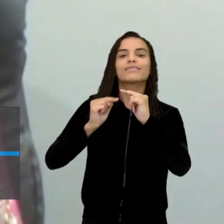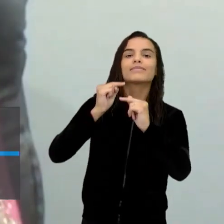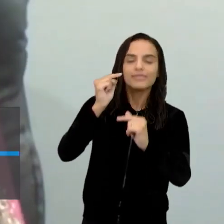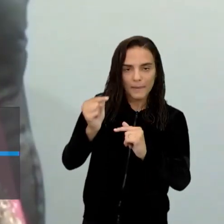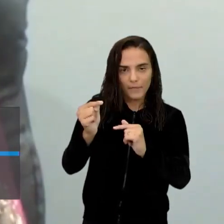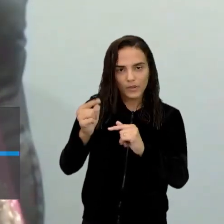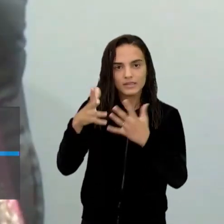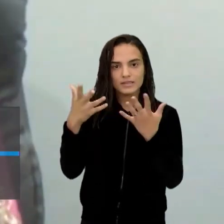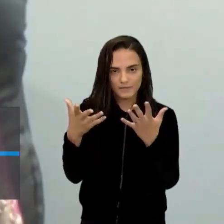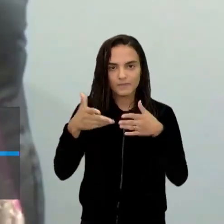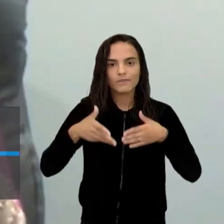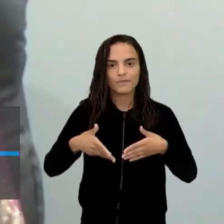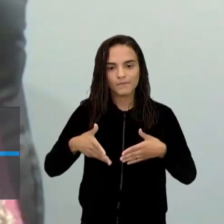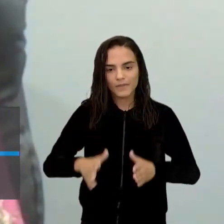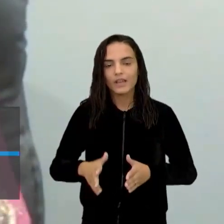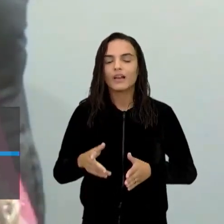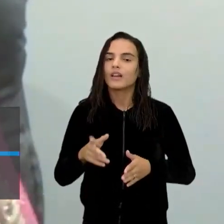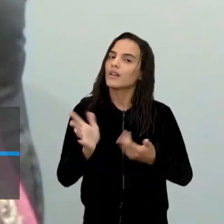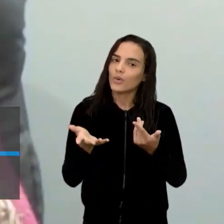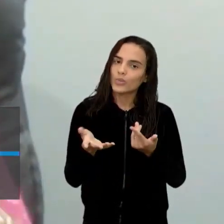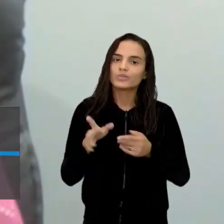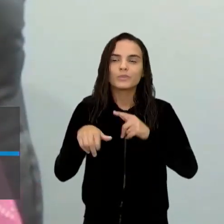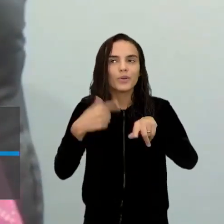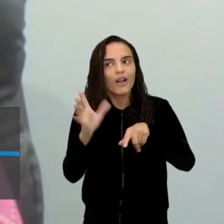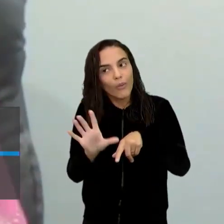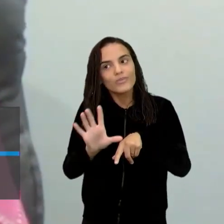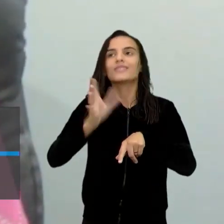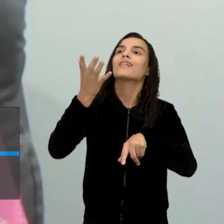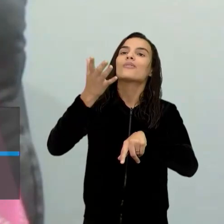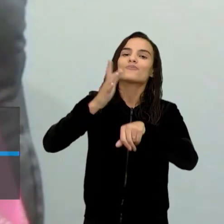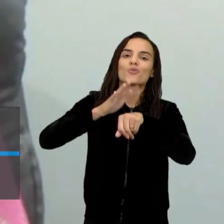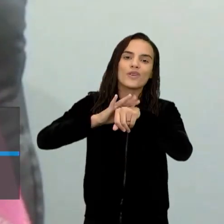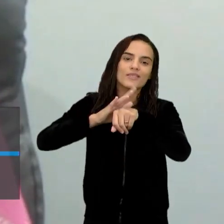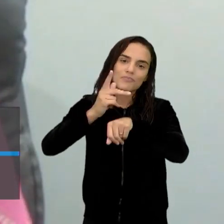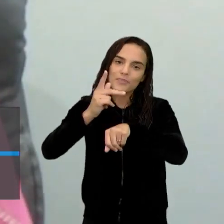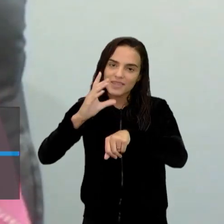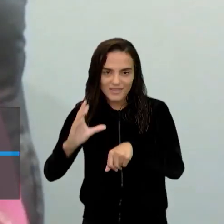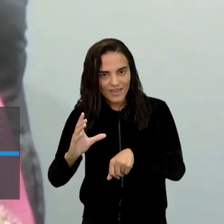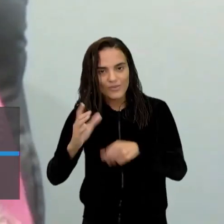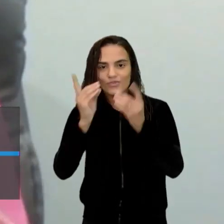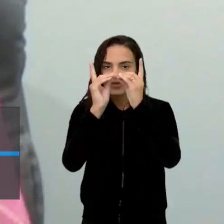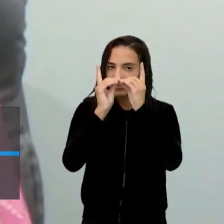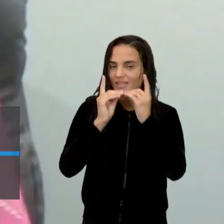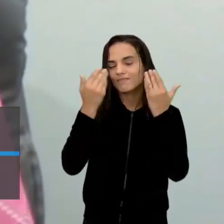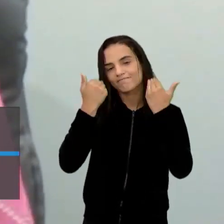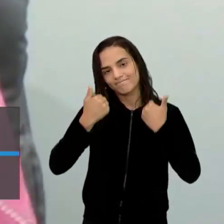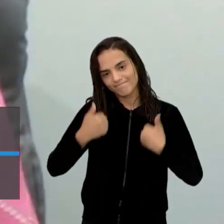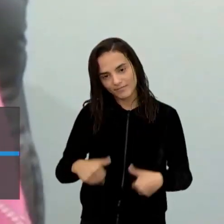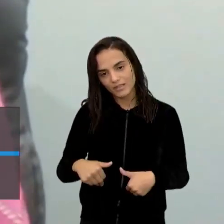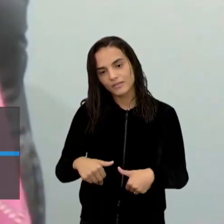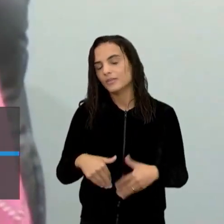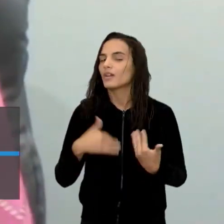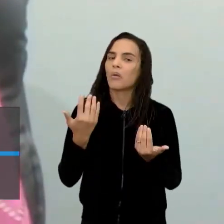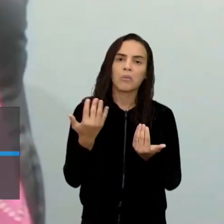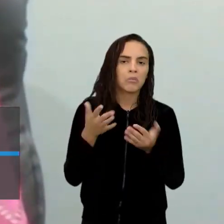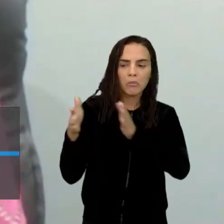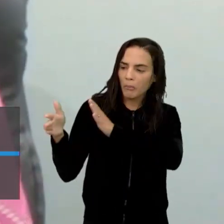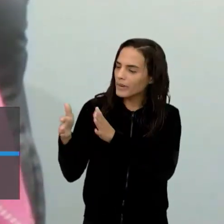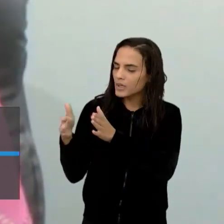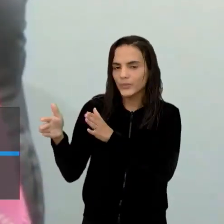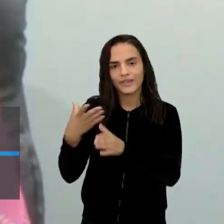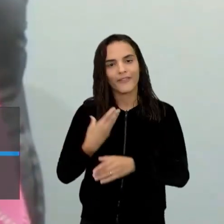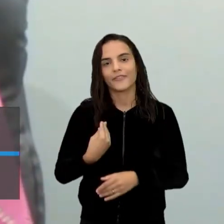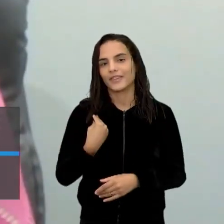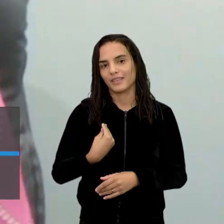me tornei um PC, eu me tornei um deficiente físico adquirido. Veio em algum momento